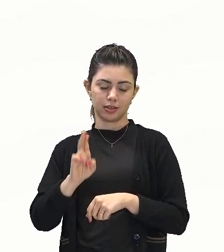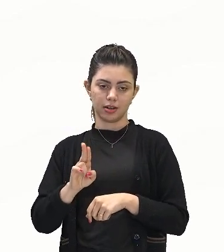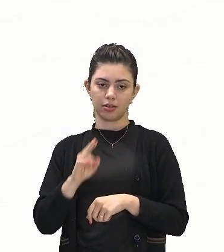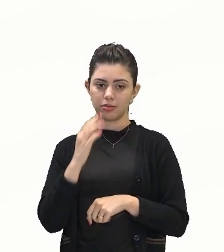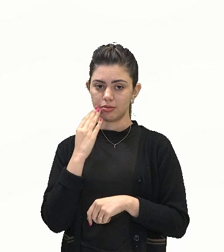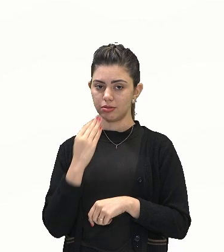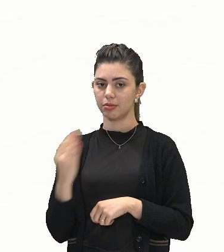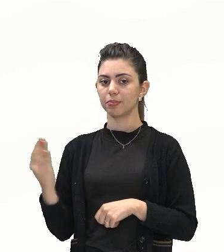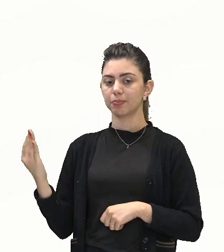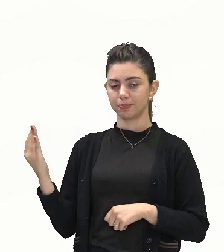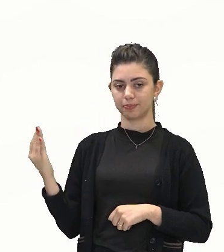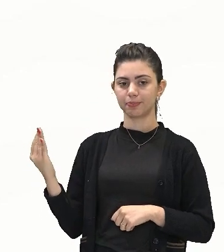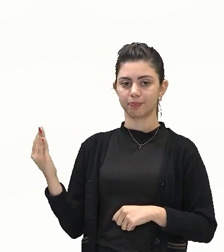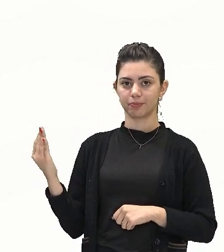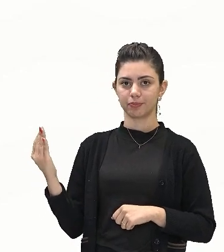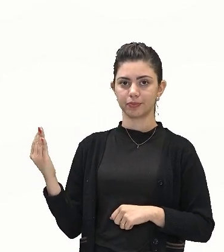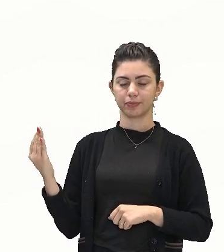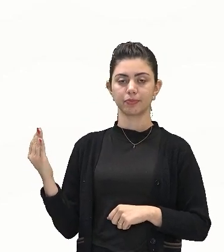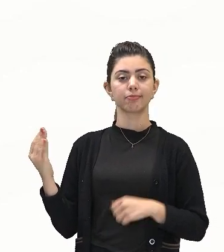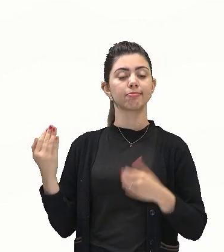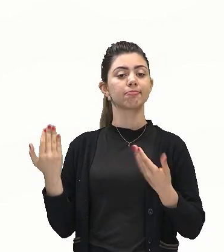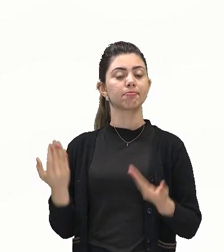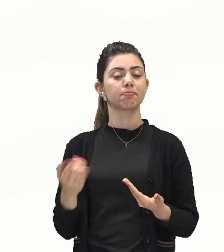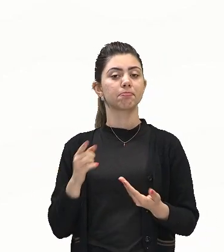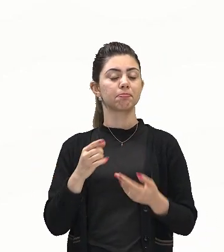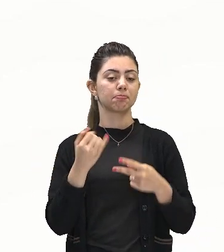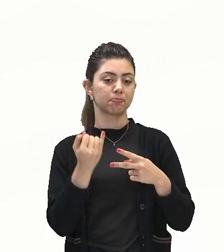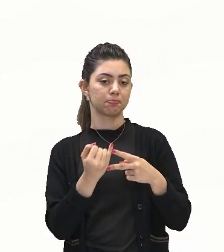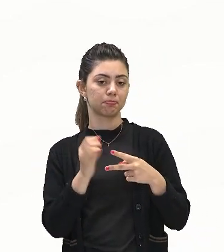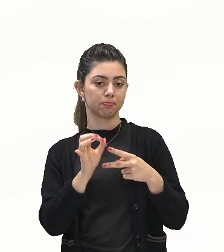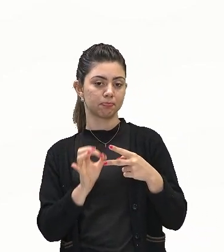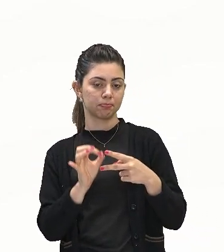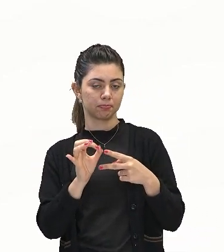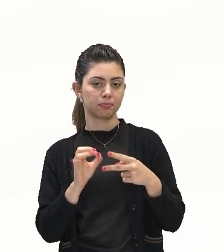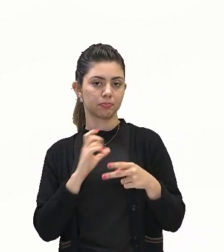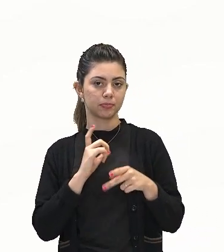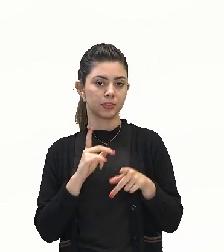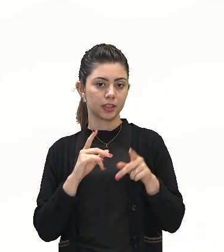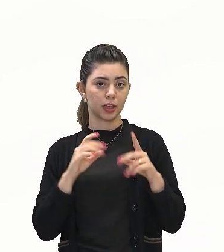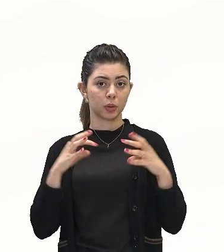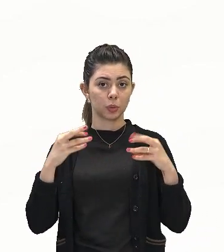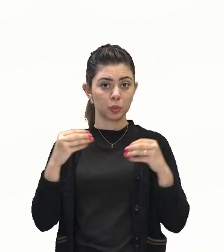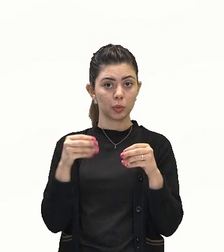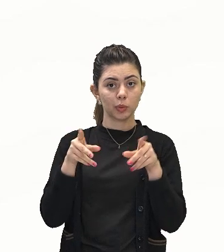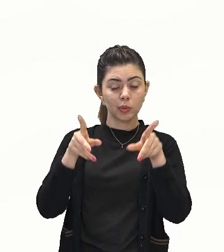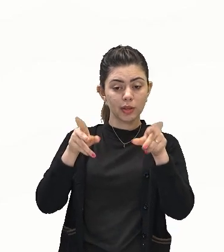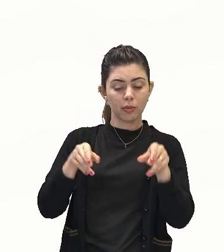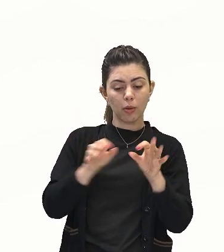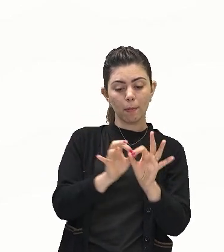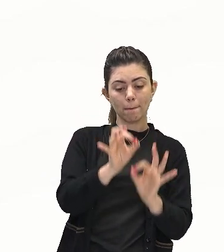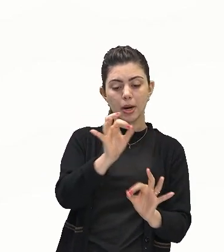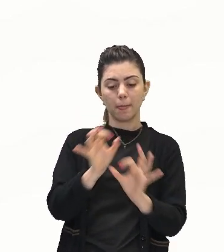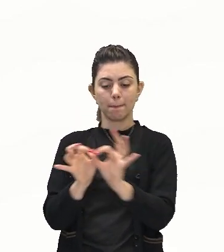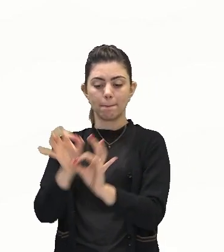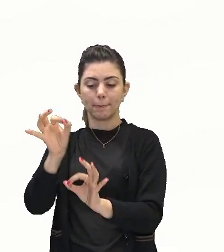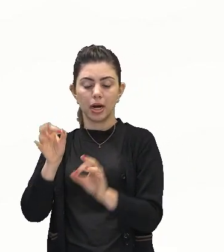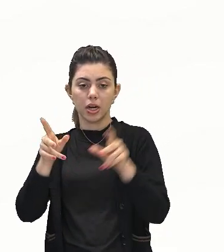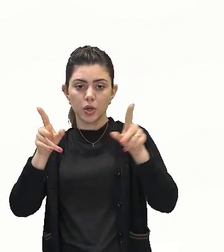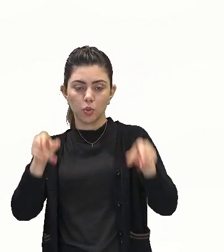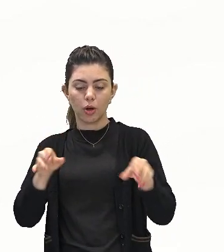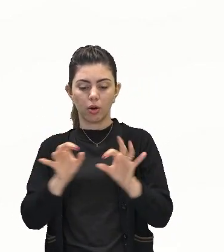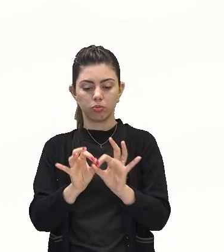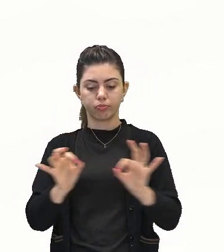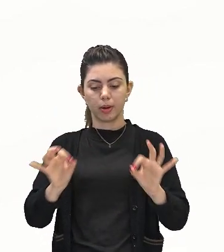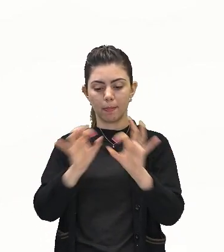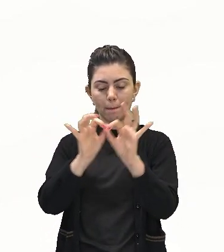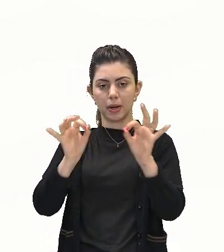Tá? Então, o polígono que possui todos os lados iguais e todos os seus ângulos